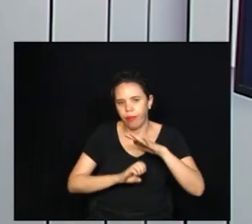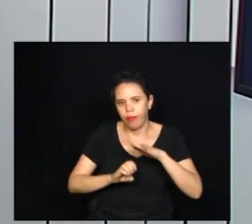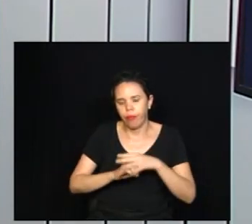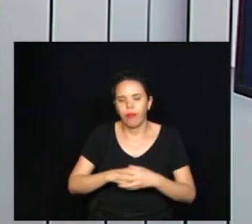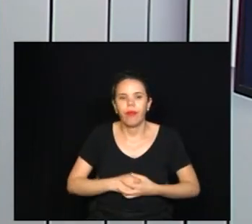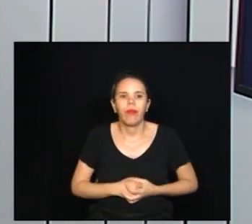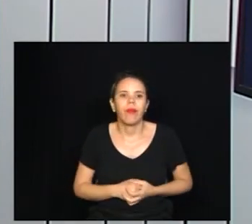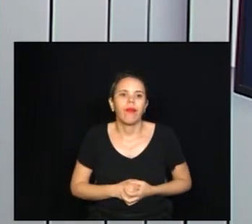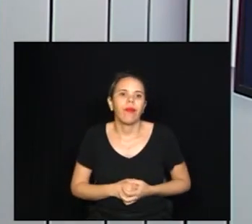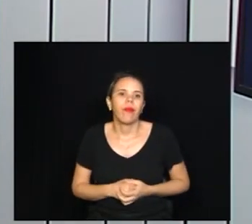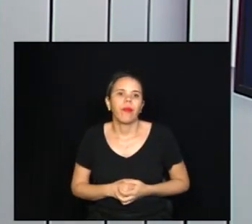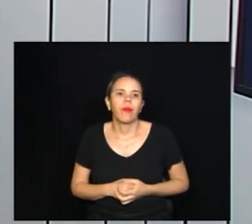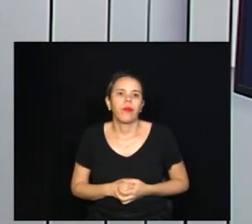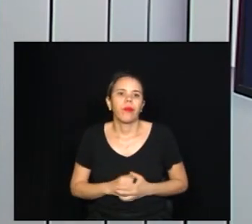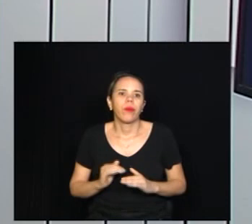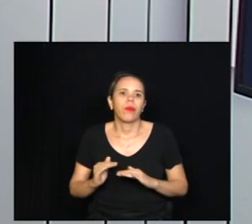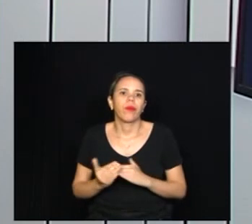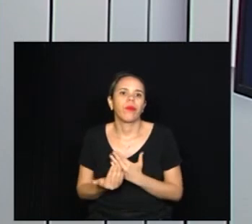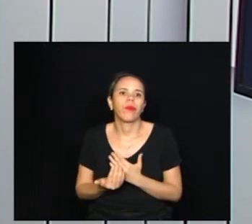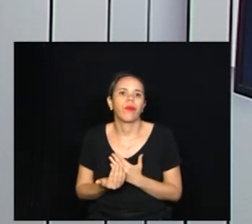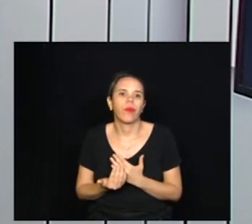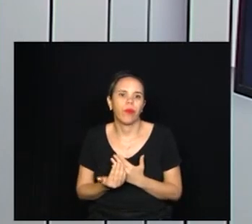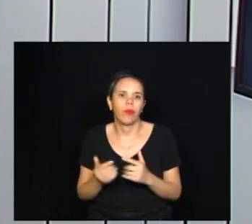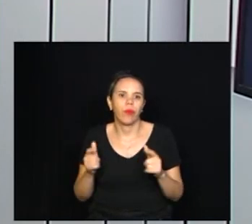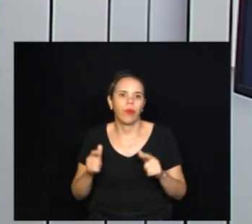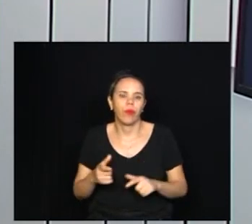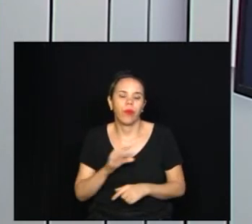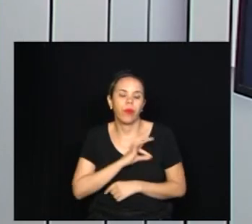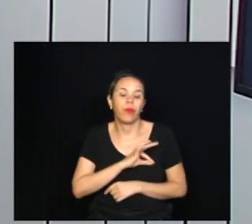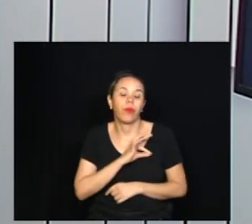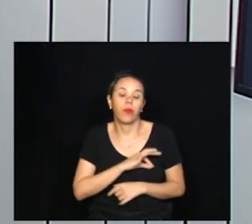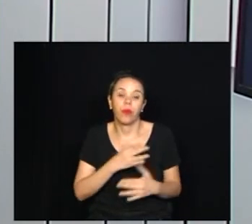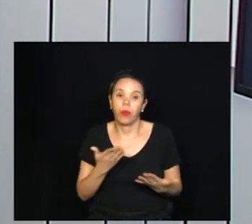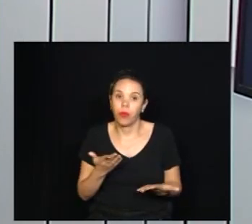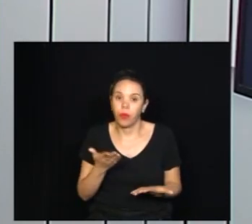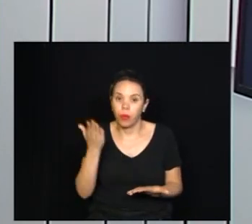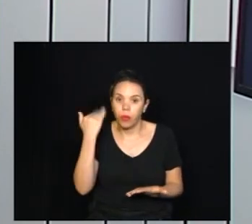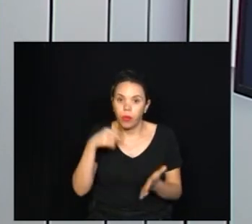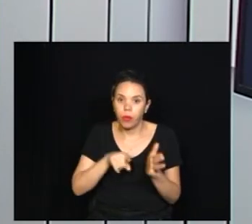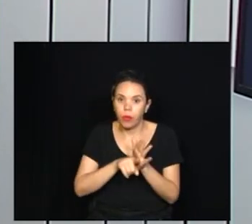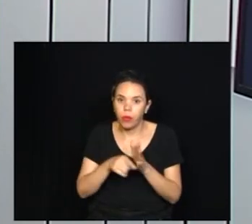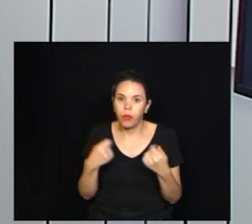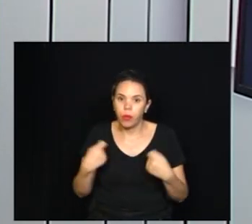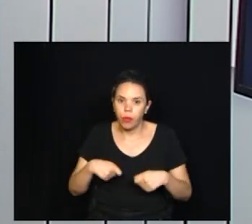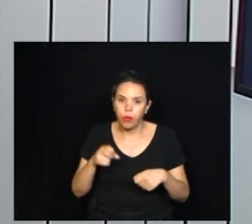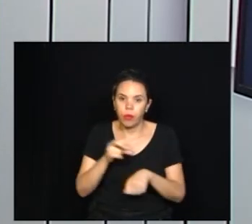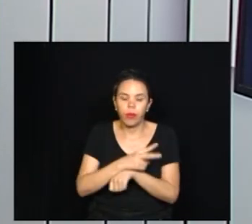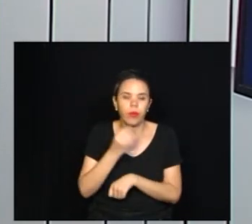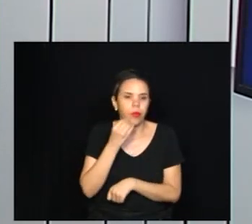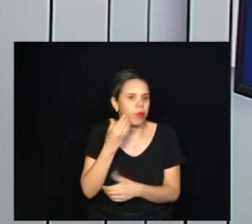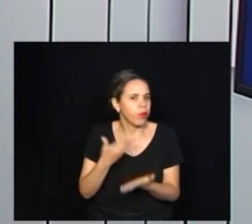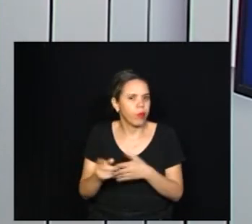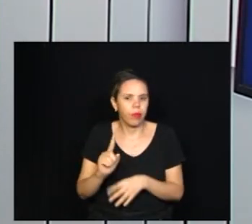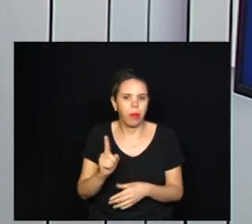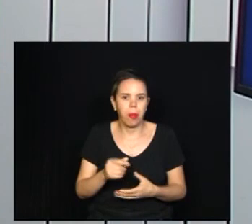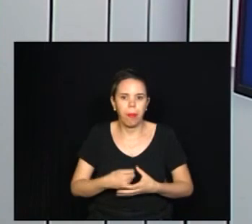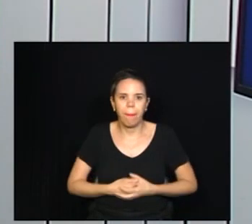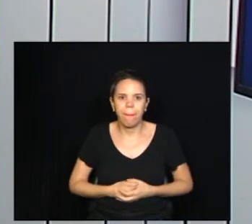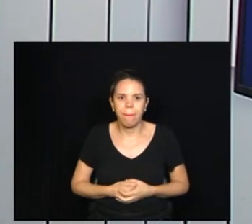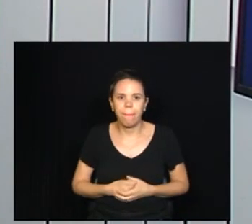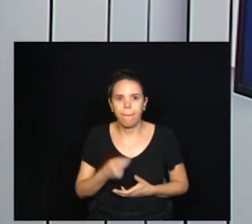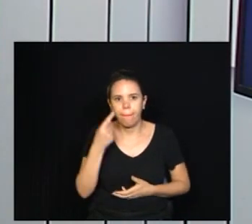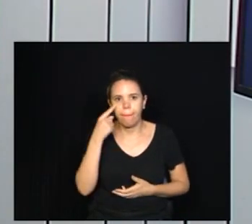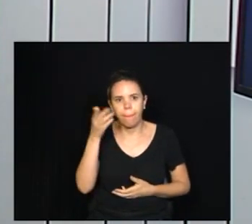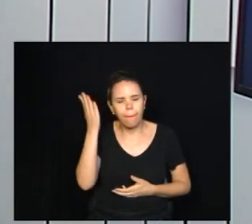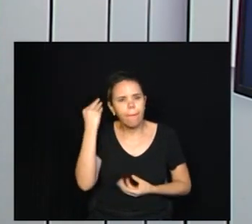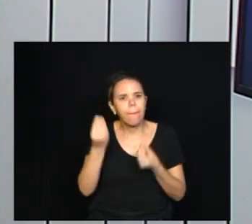desta empresa, o bairro, o salário. Então você que está em busca de uma oportunidade, não perca, hein? Olha só,